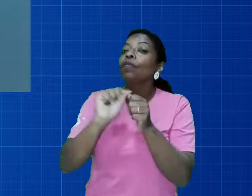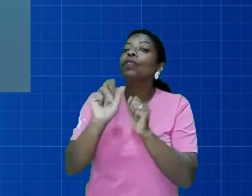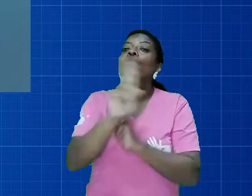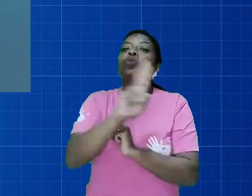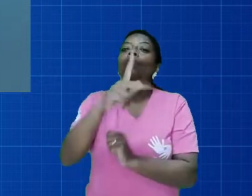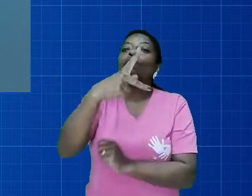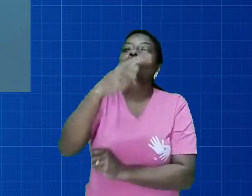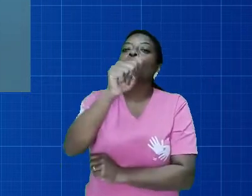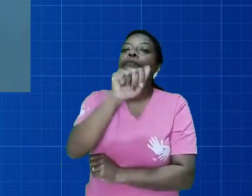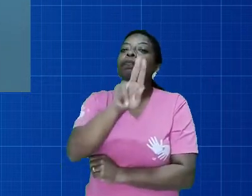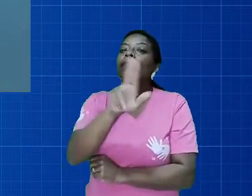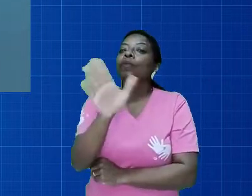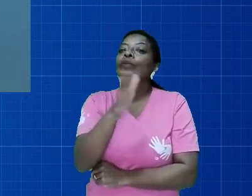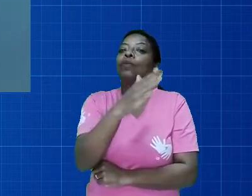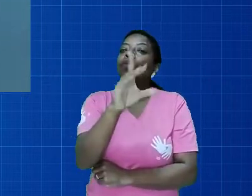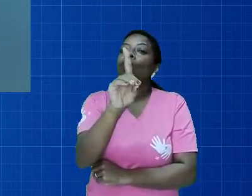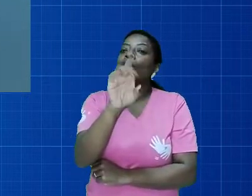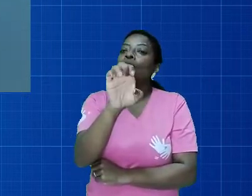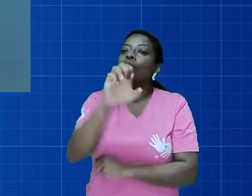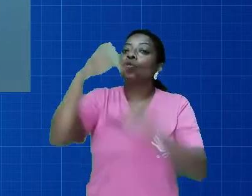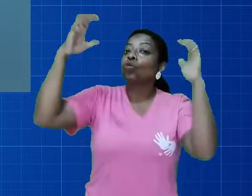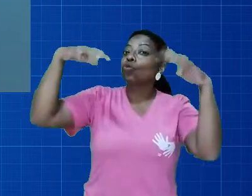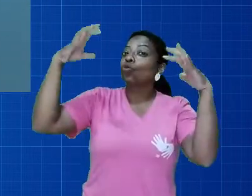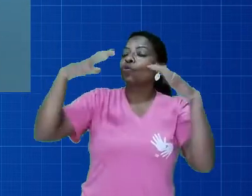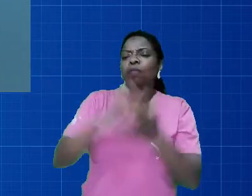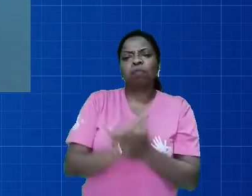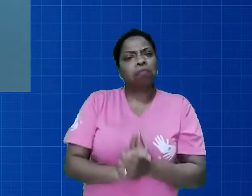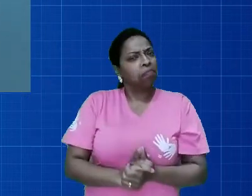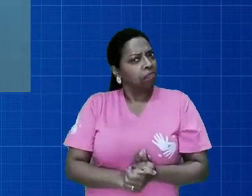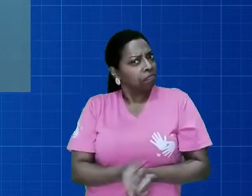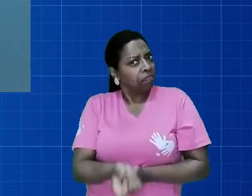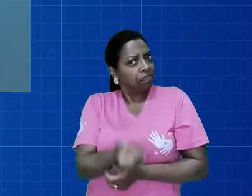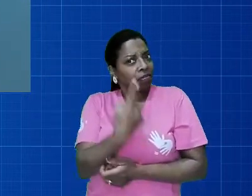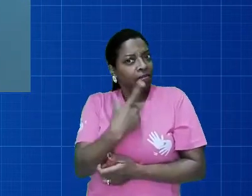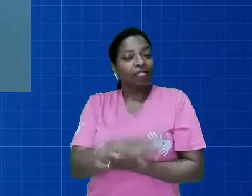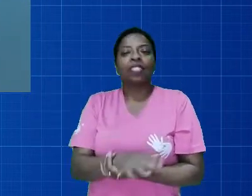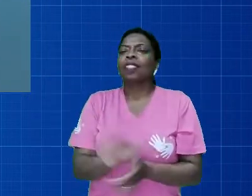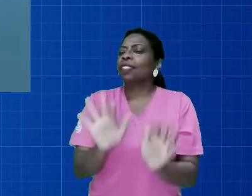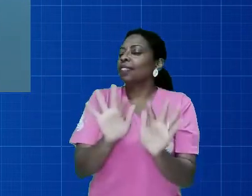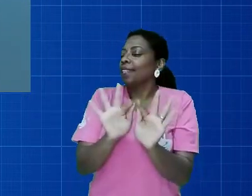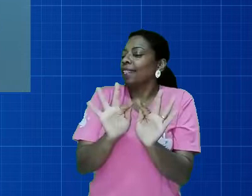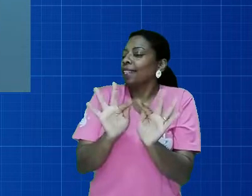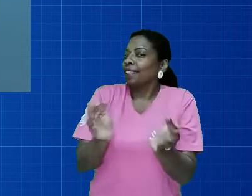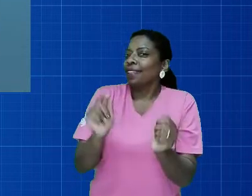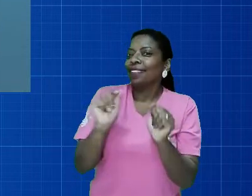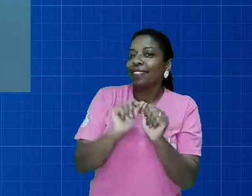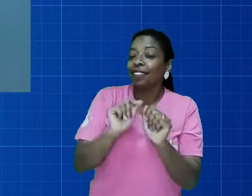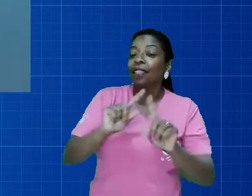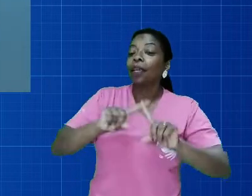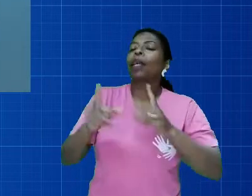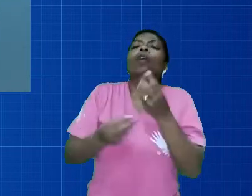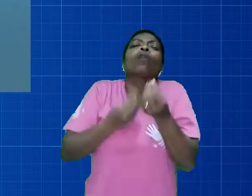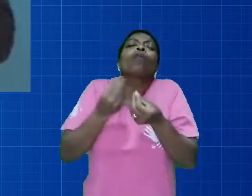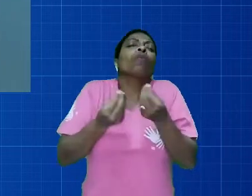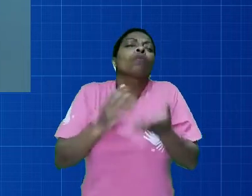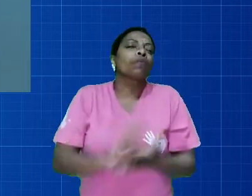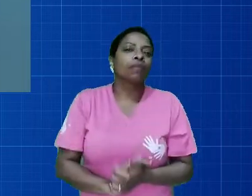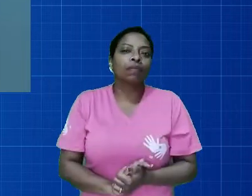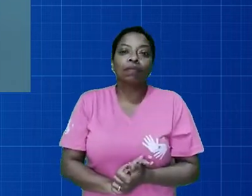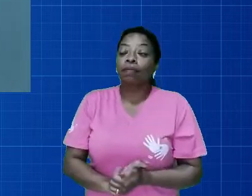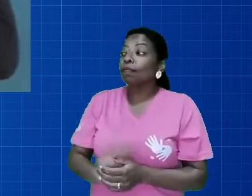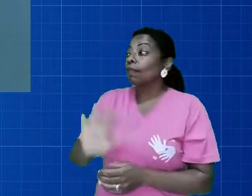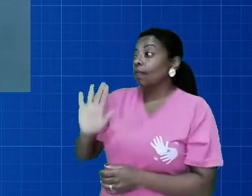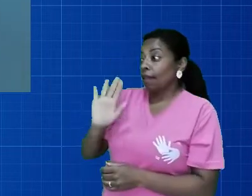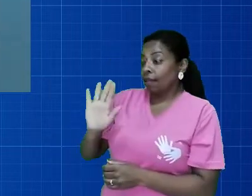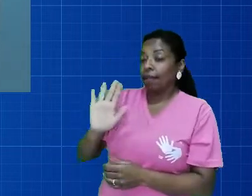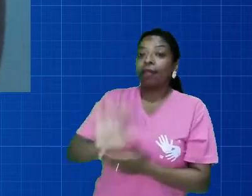É bem simples. E também vamos dar algumas dicas de como construir esse pau de chuva.